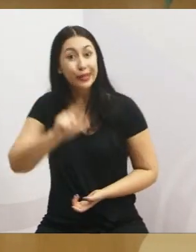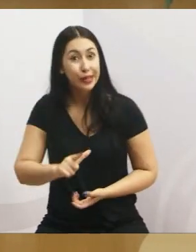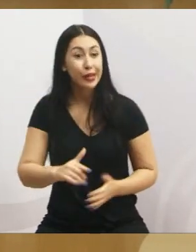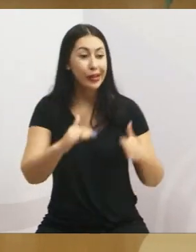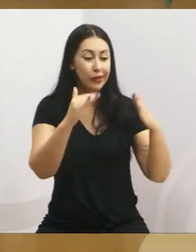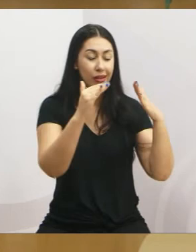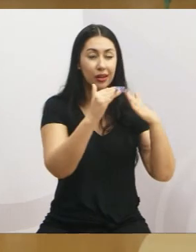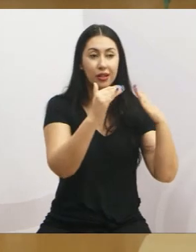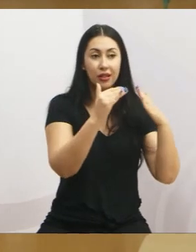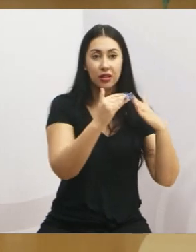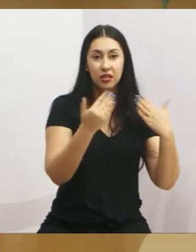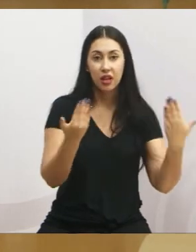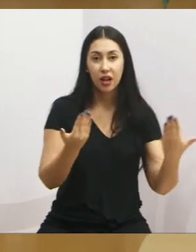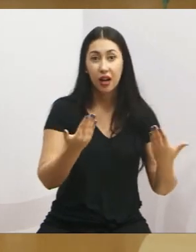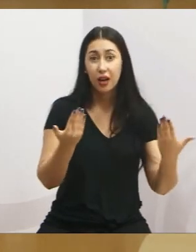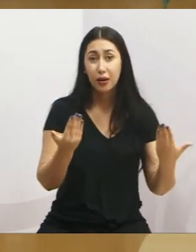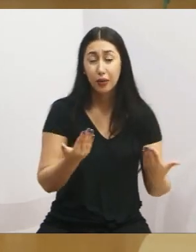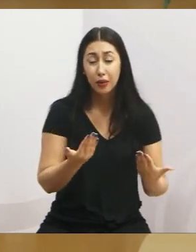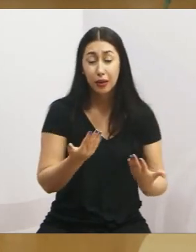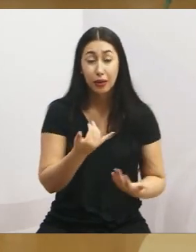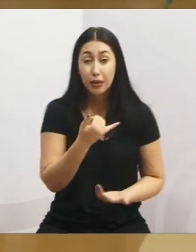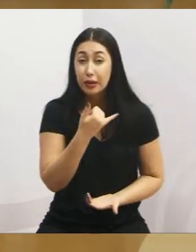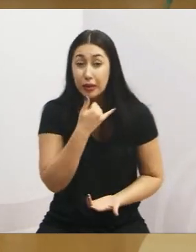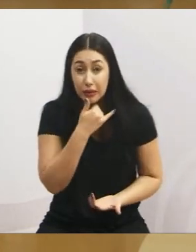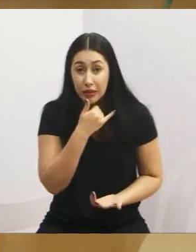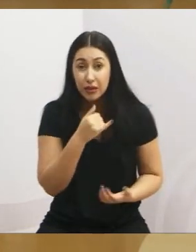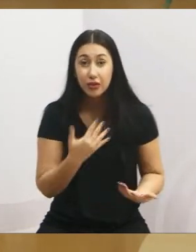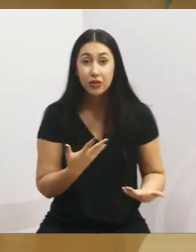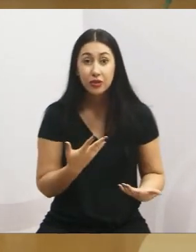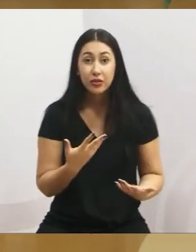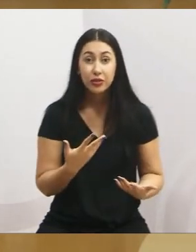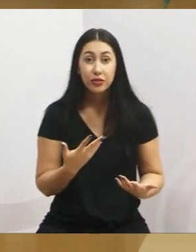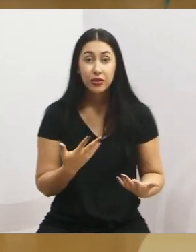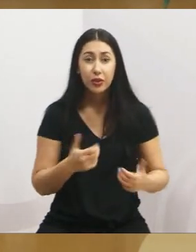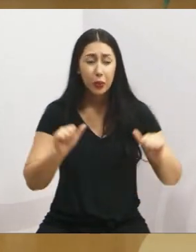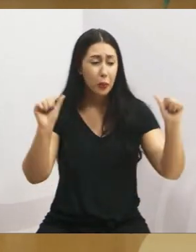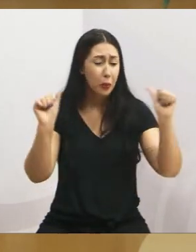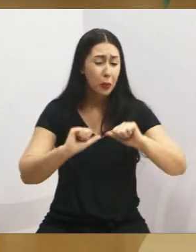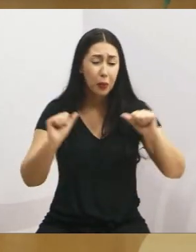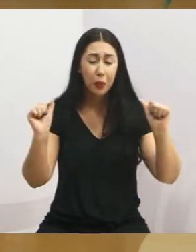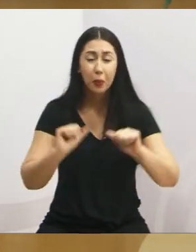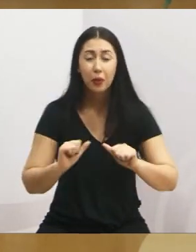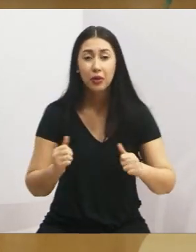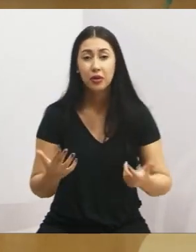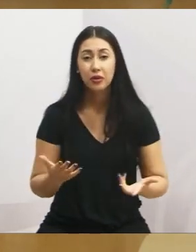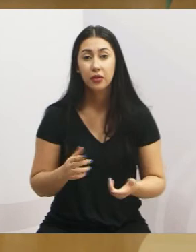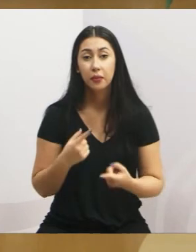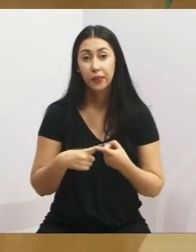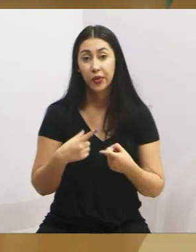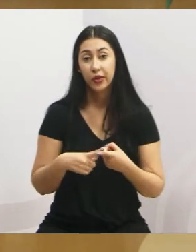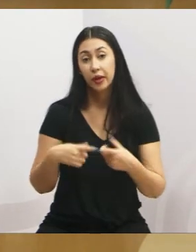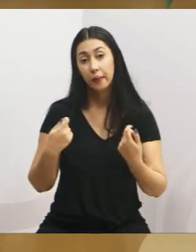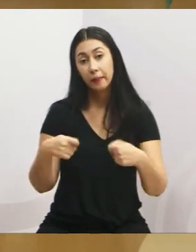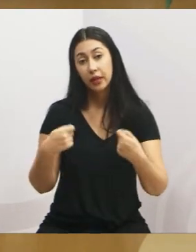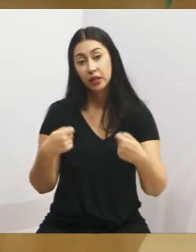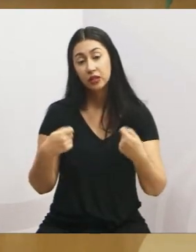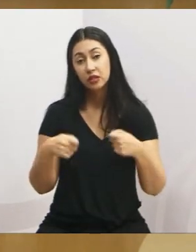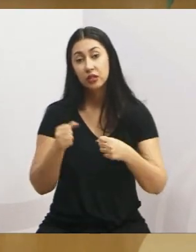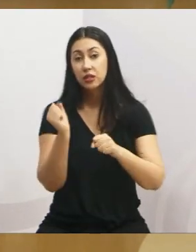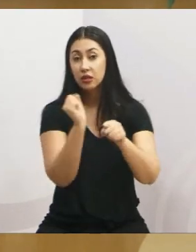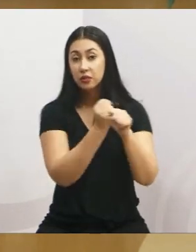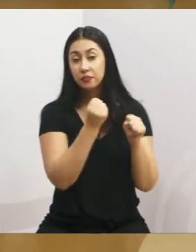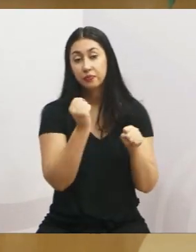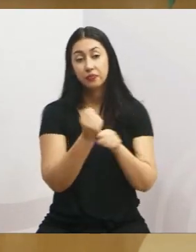sonhos, infelizmente hoje, estão vendo como pesadelo. Porque precisa ser feita uma